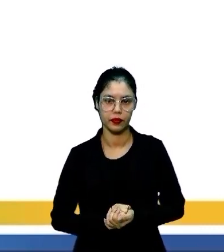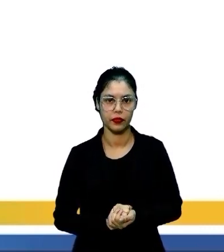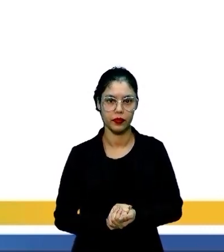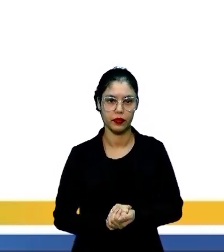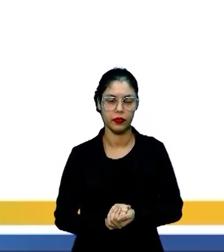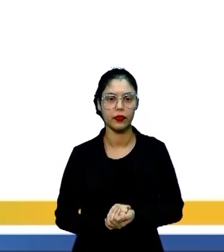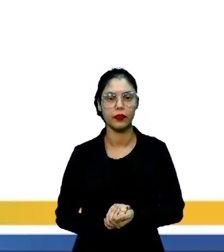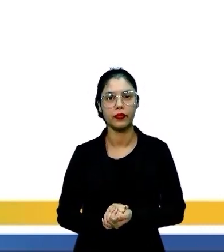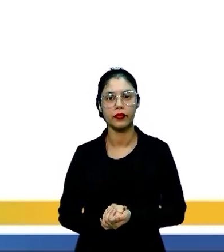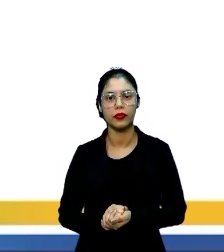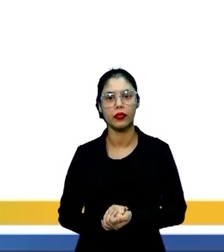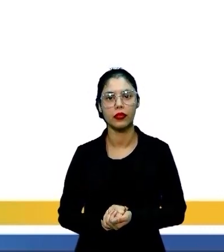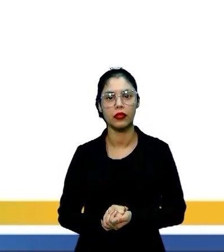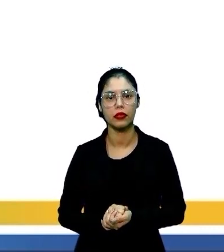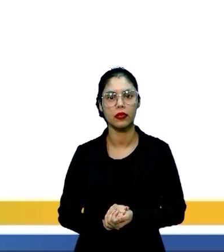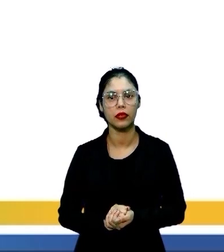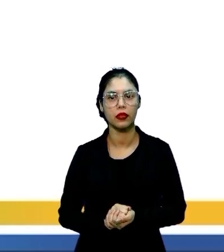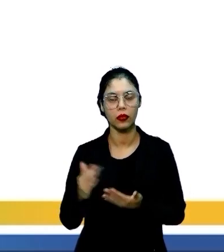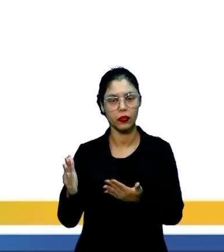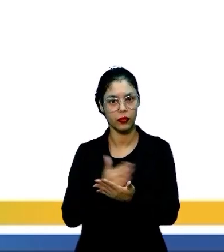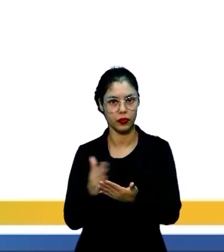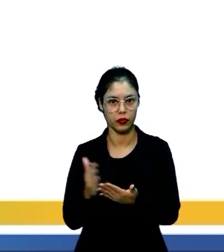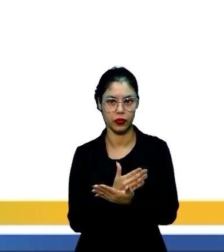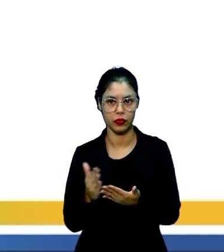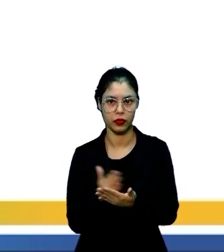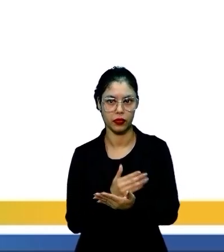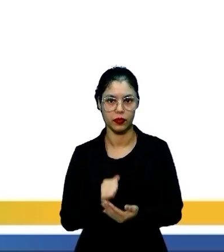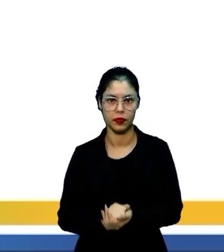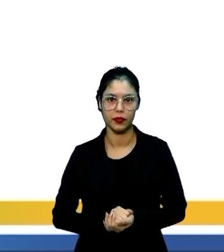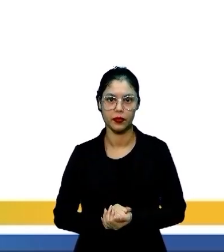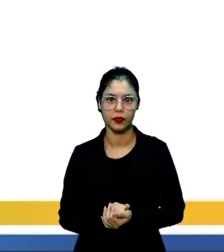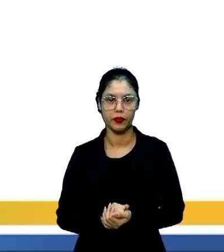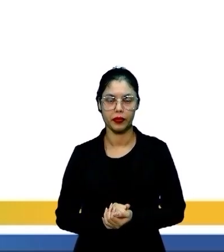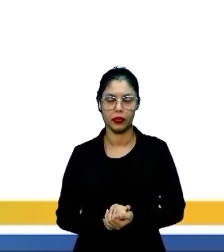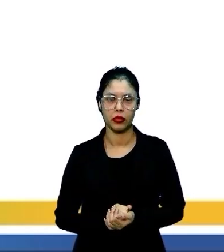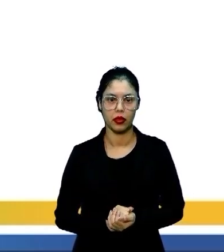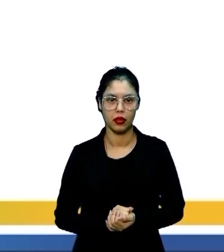se direcionar, manusear o livro de vocês